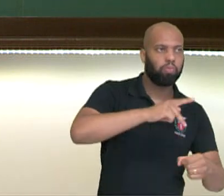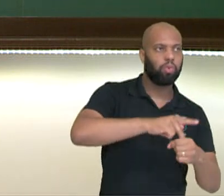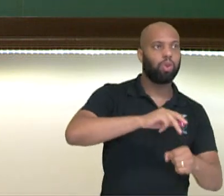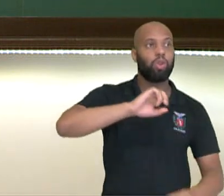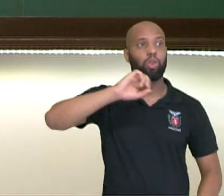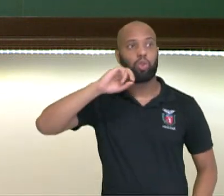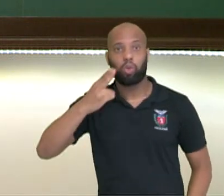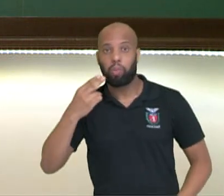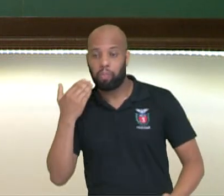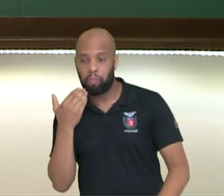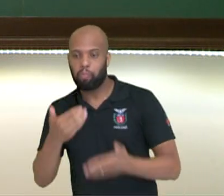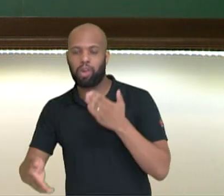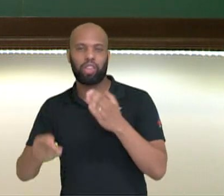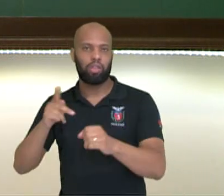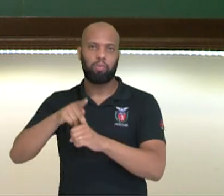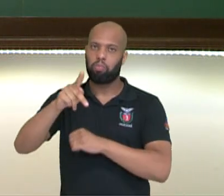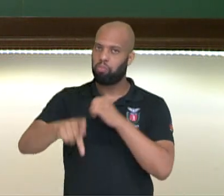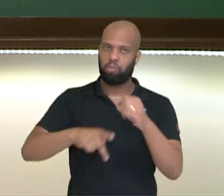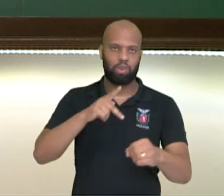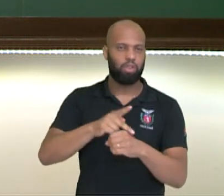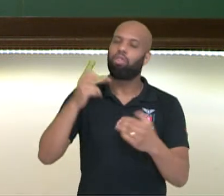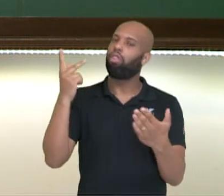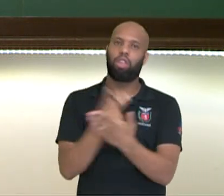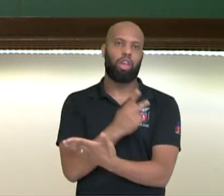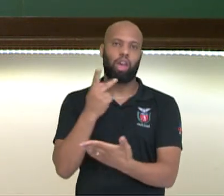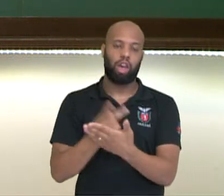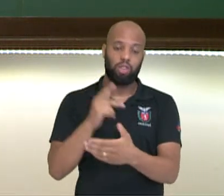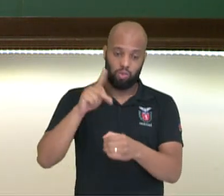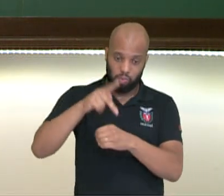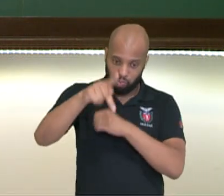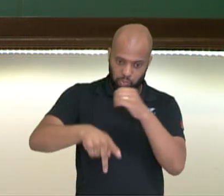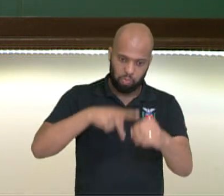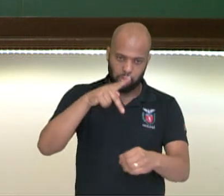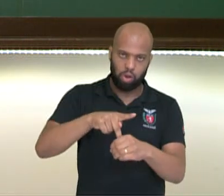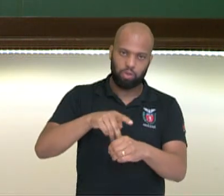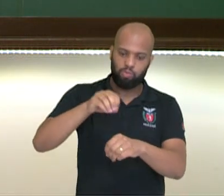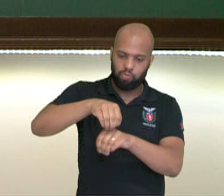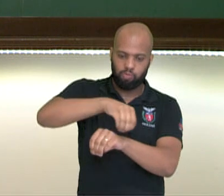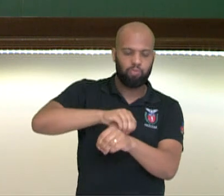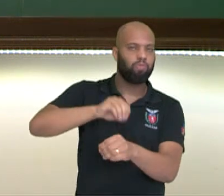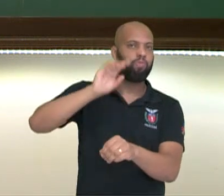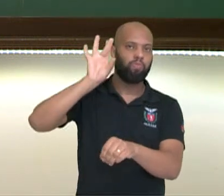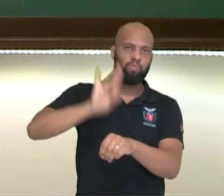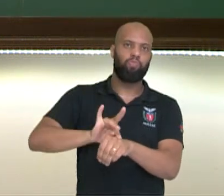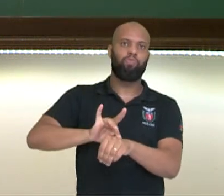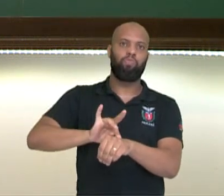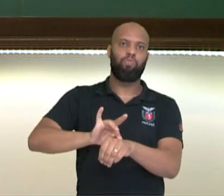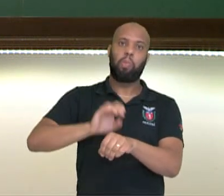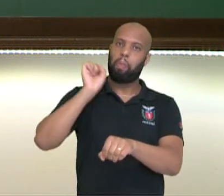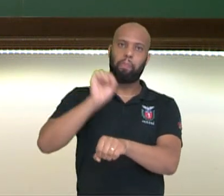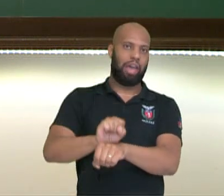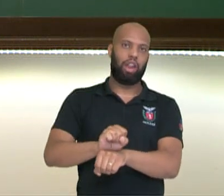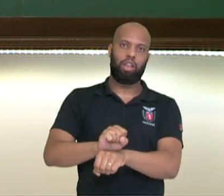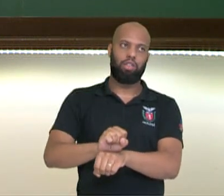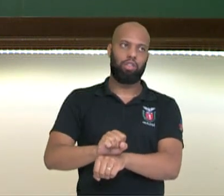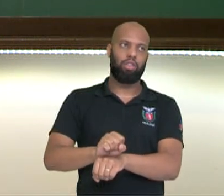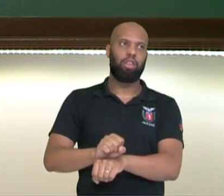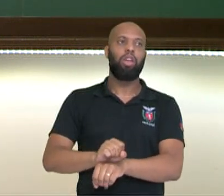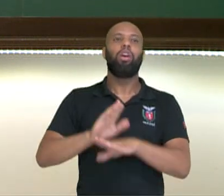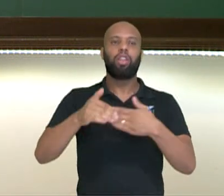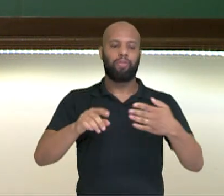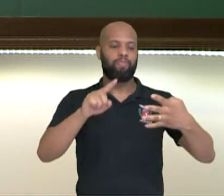arrisca. Né? Não dá para ganhar prótons nem perder prótons. Então, não pode ser a letra A, não pode ser também a letra